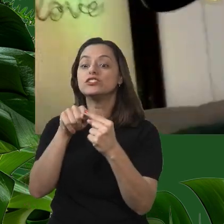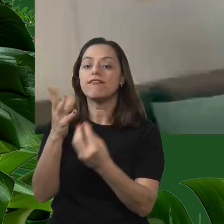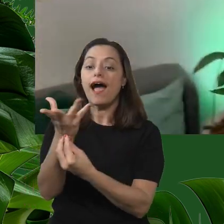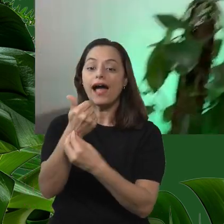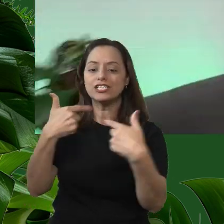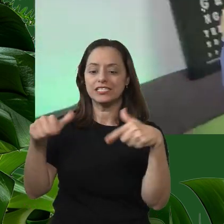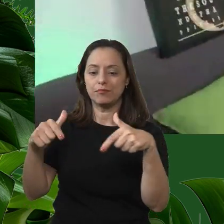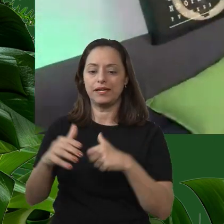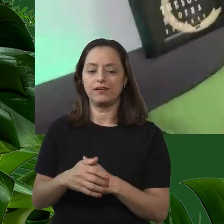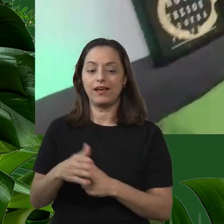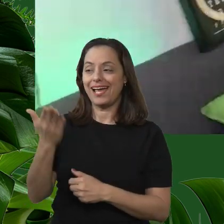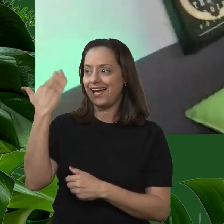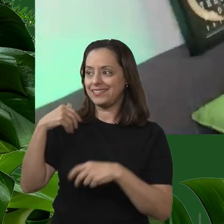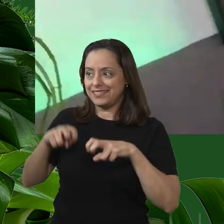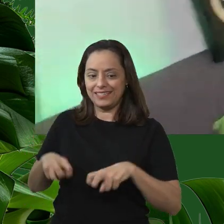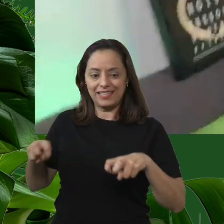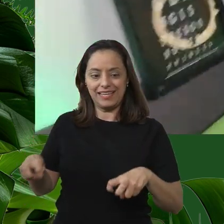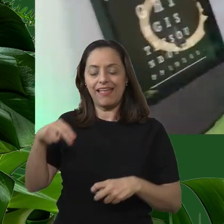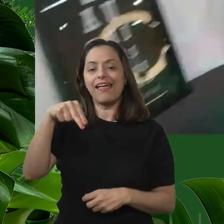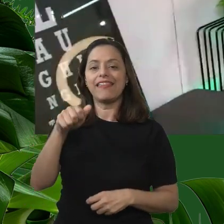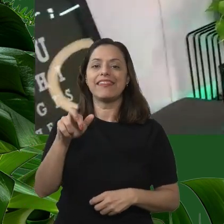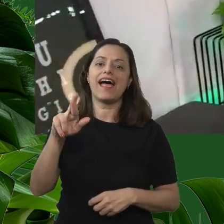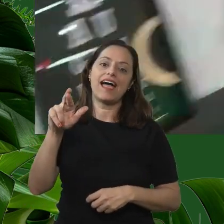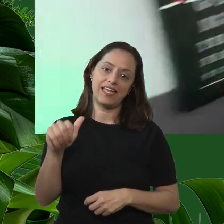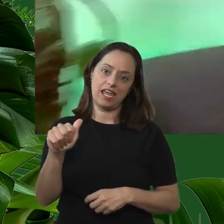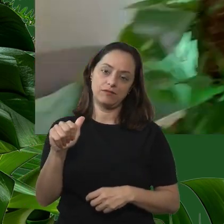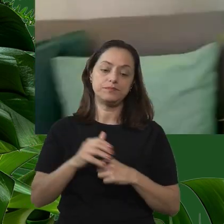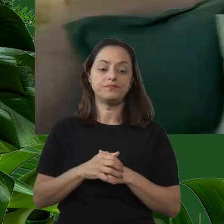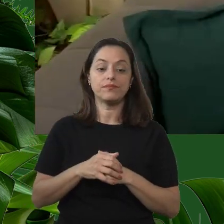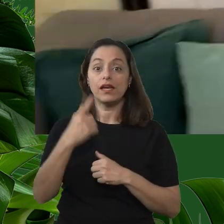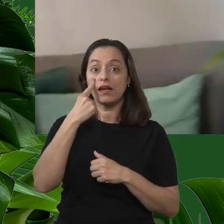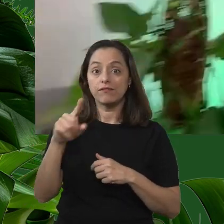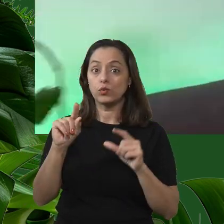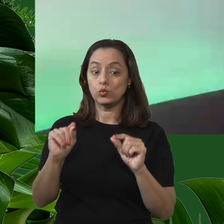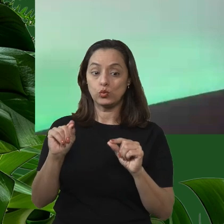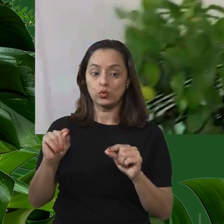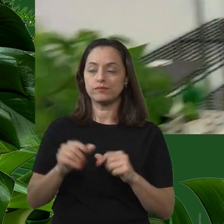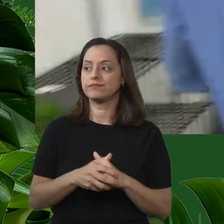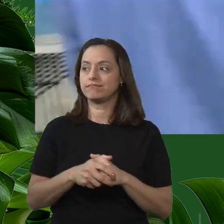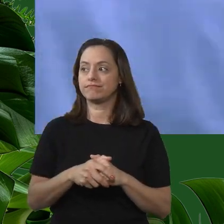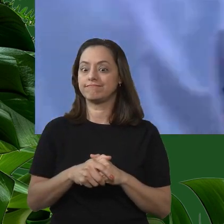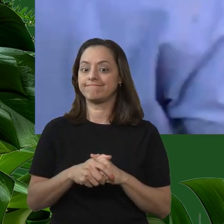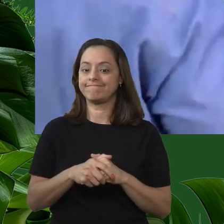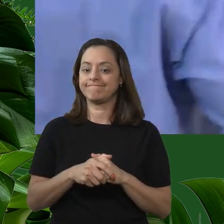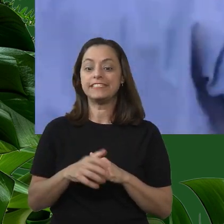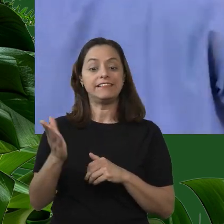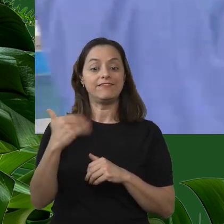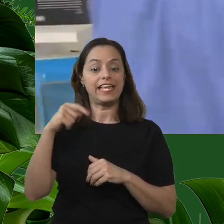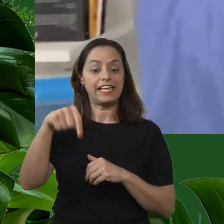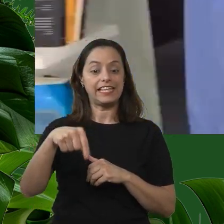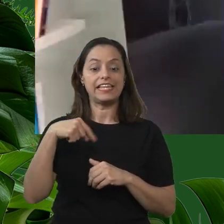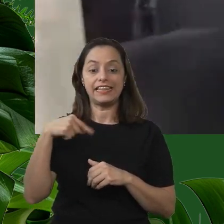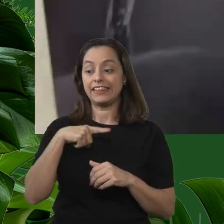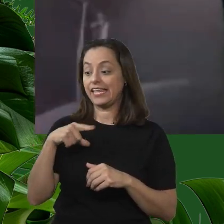que a Nara tava. Vocês veem que a gente tá pertinho no fim das contas, né, gente? Ó, vem mais aqui é onde a gente vai ter